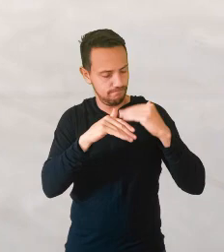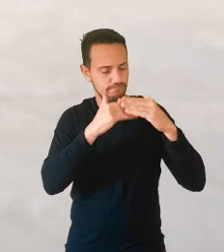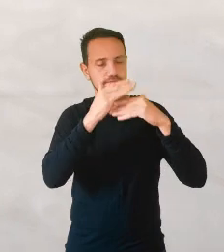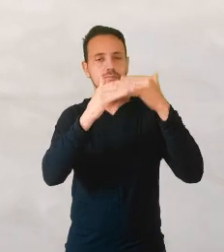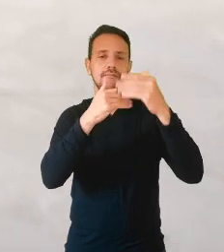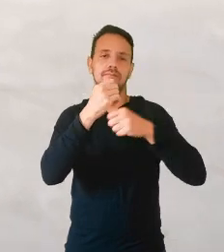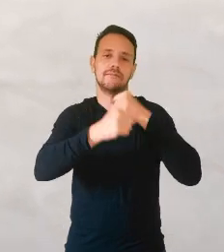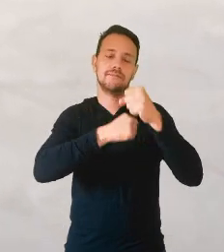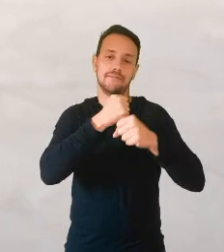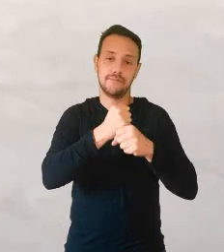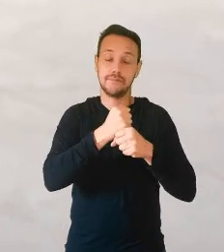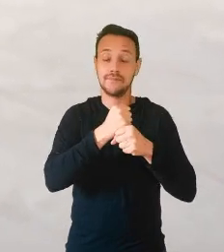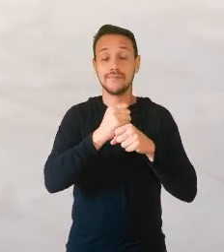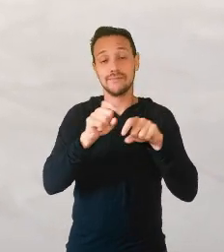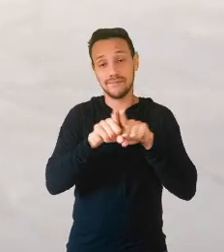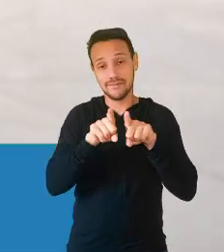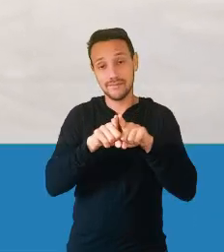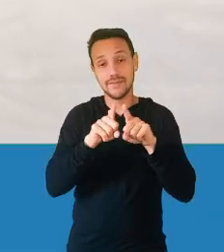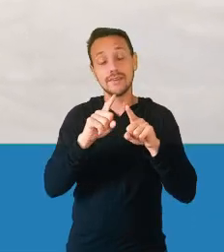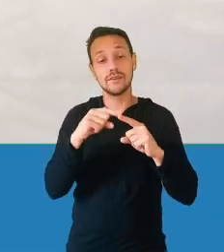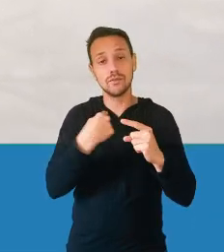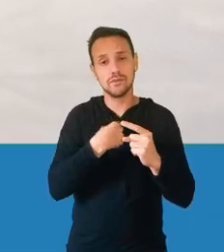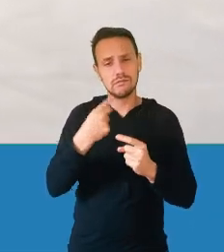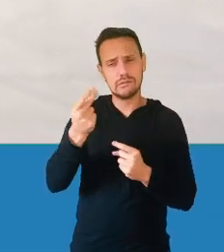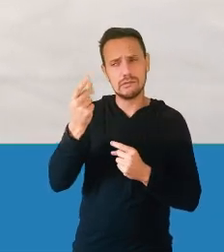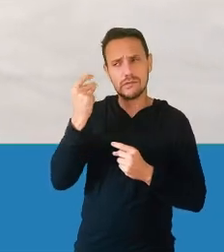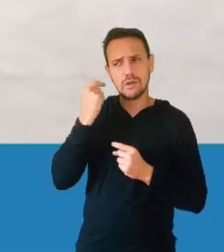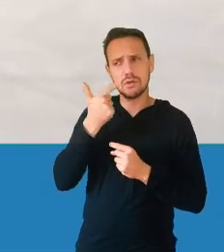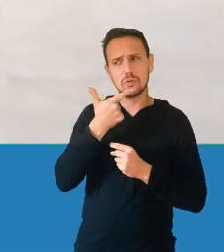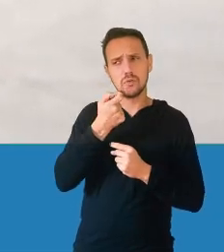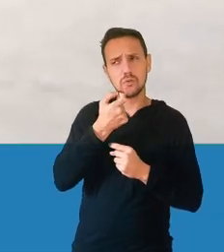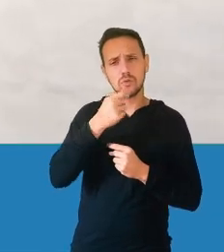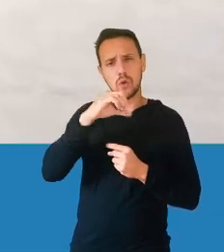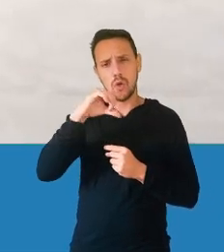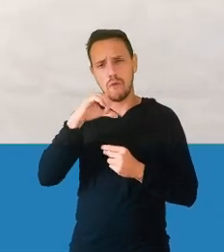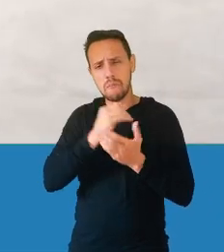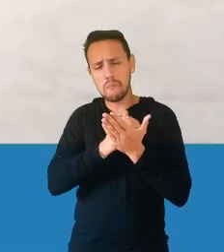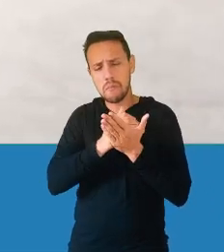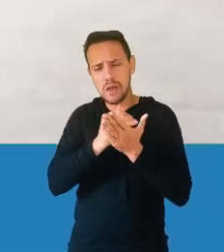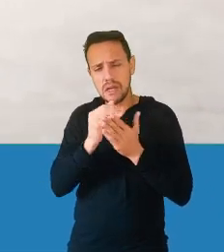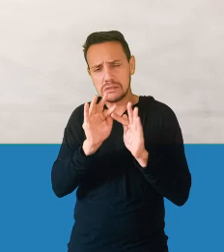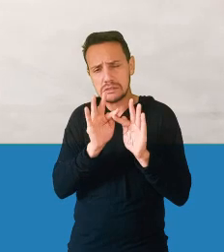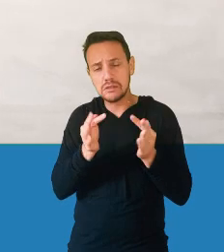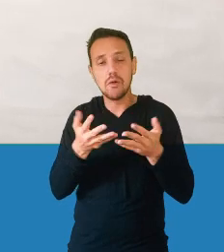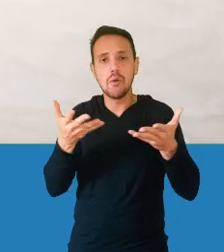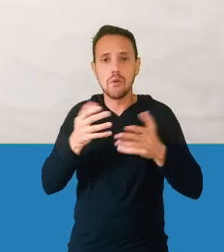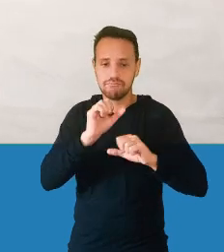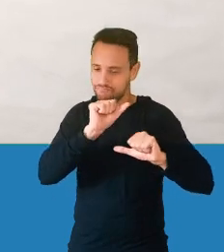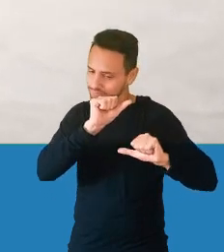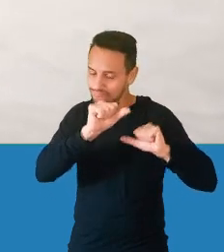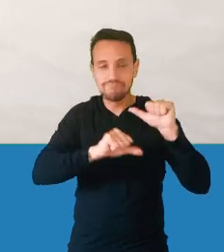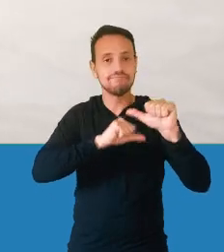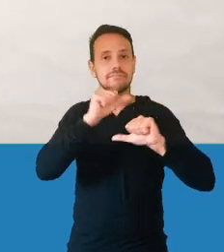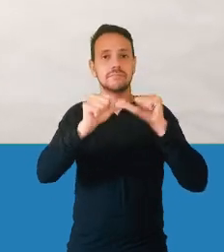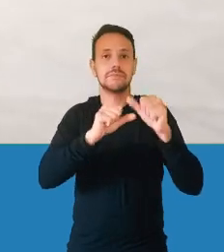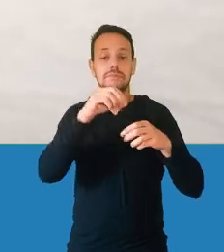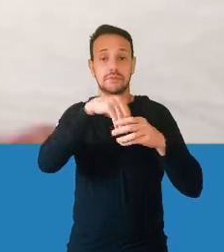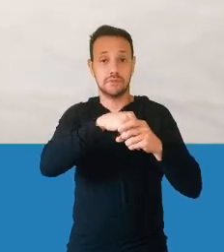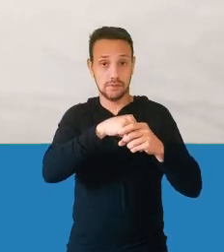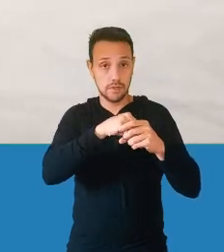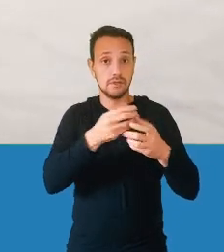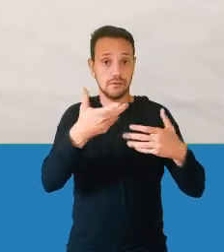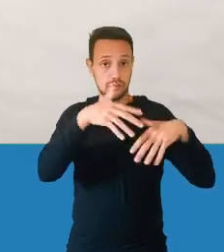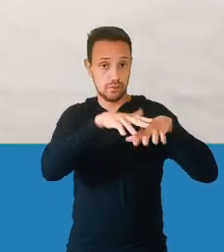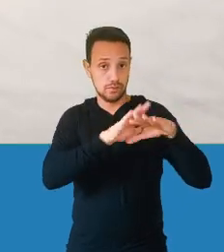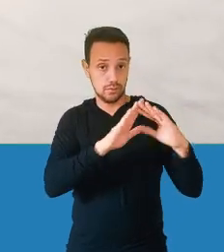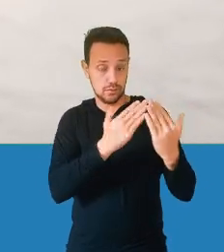que foi construído ao longo desses anos. Aliás, iniciamos muito pequenininhos em 2009 e hoje a gente transformou dentro